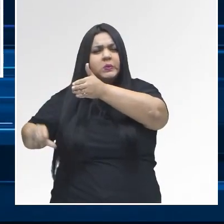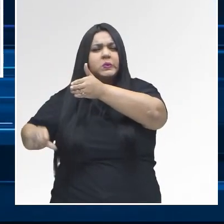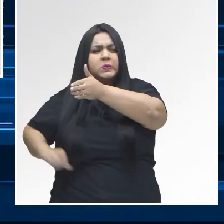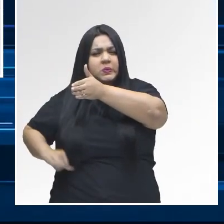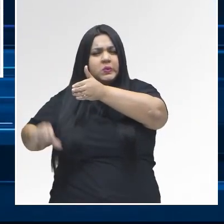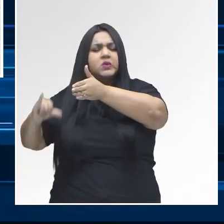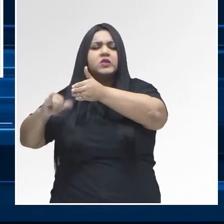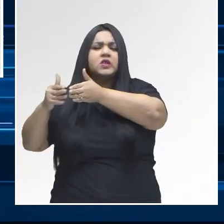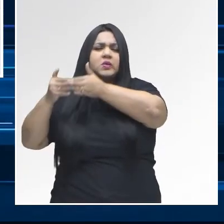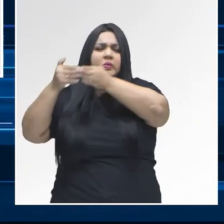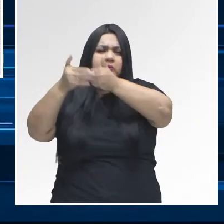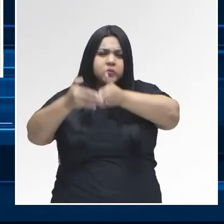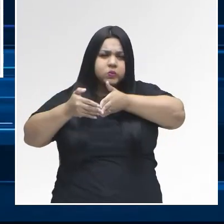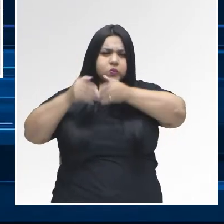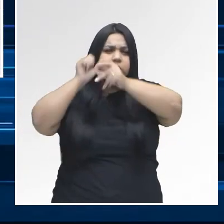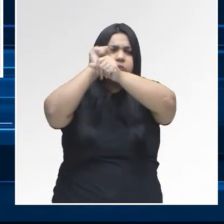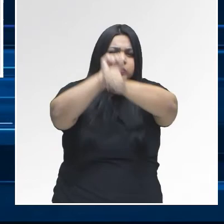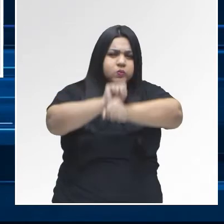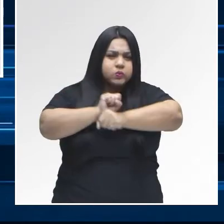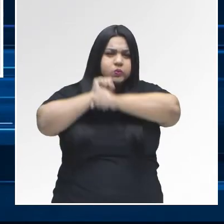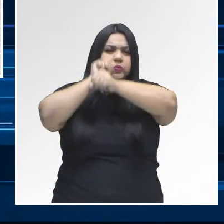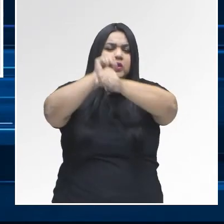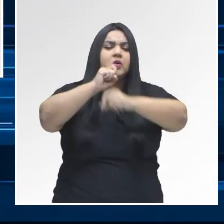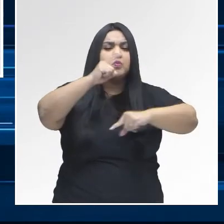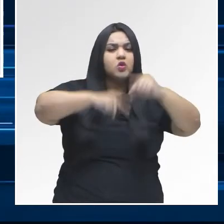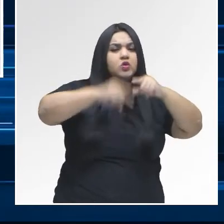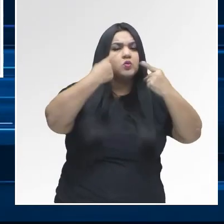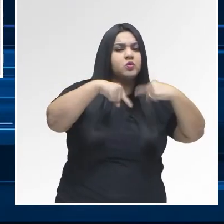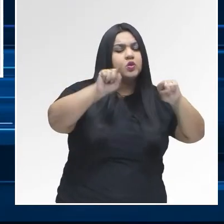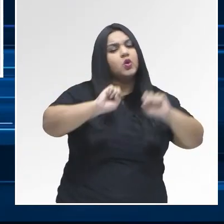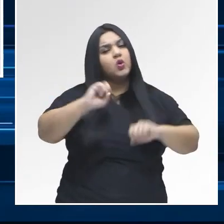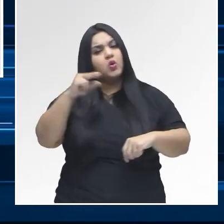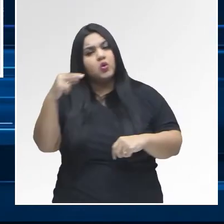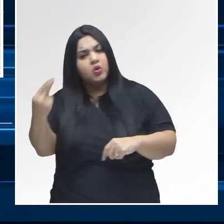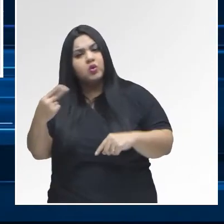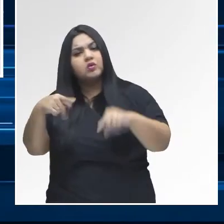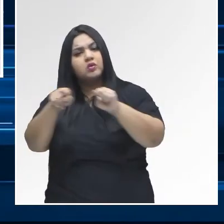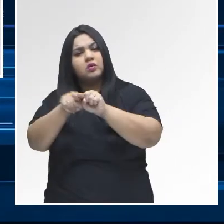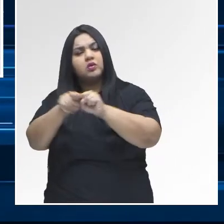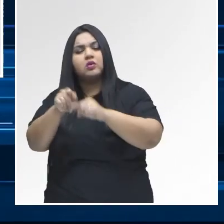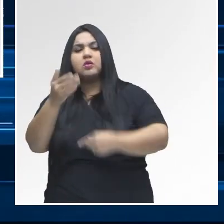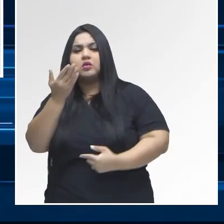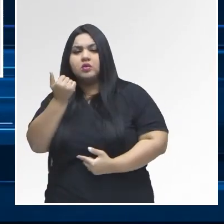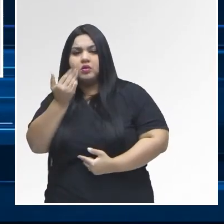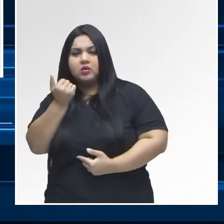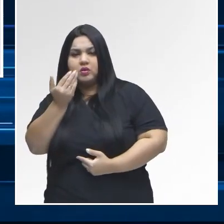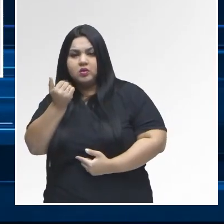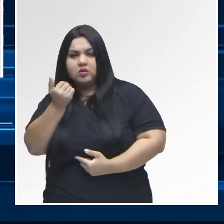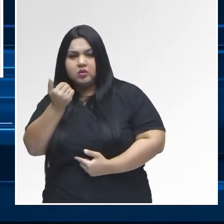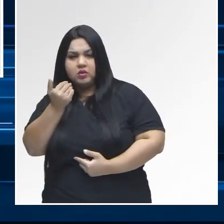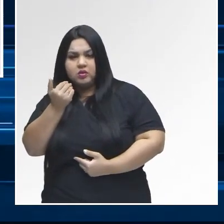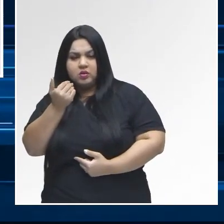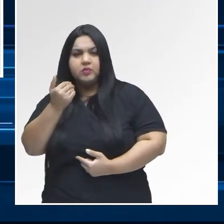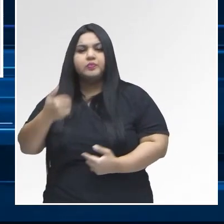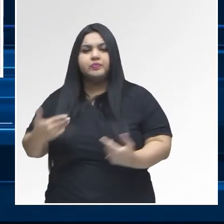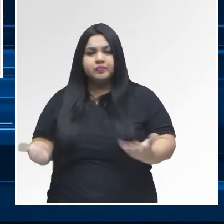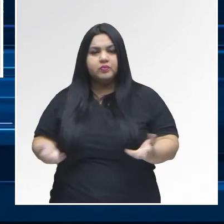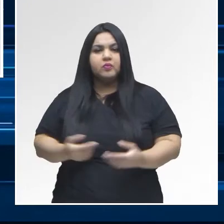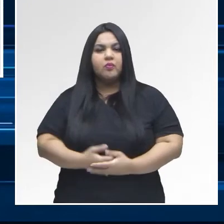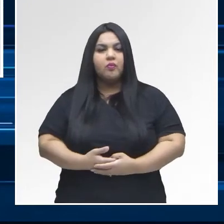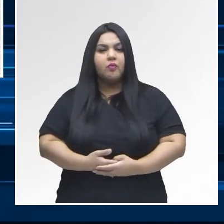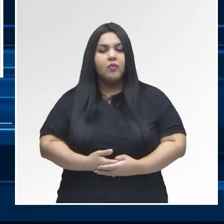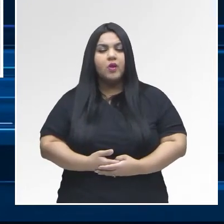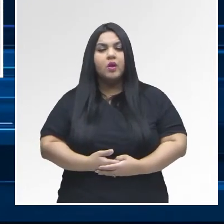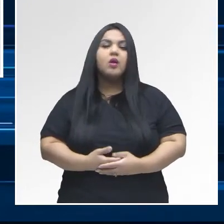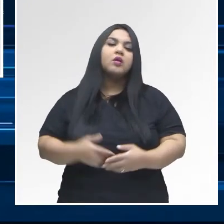grandes contribuições, seja na questão da produção musical, quanto também na questão de alimentação. Então, assim